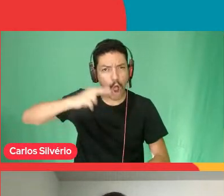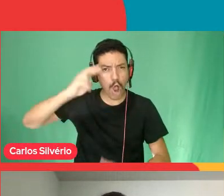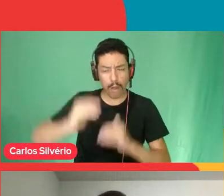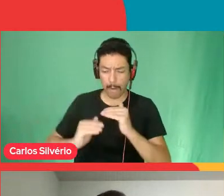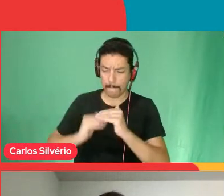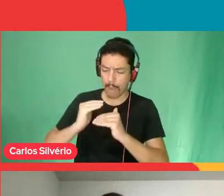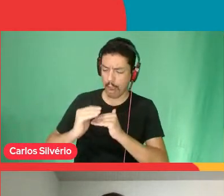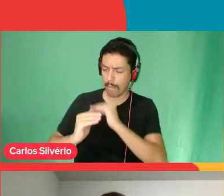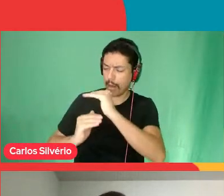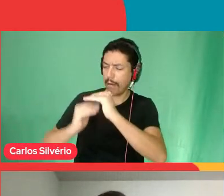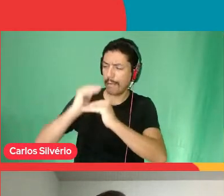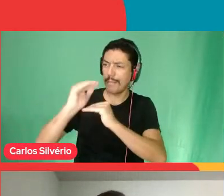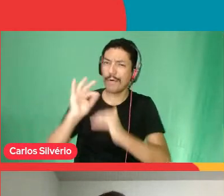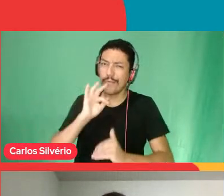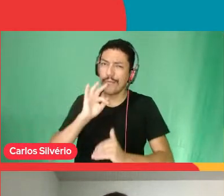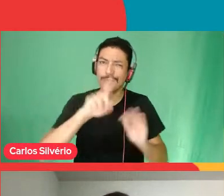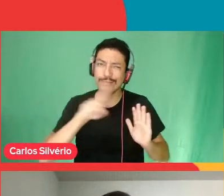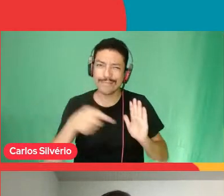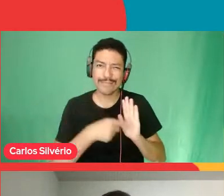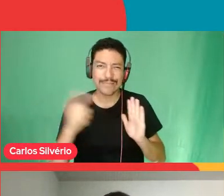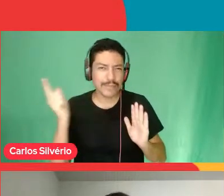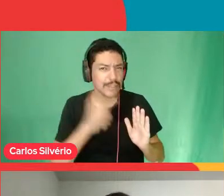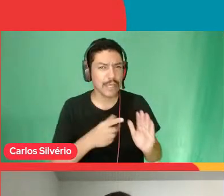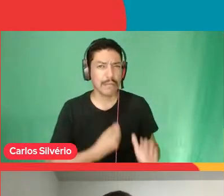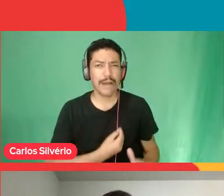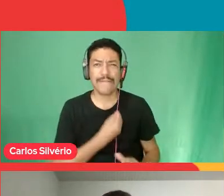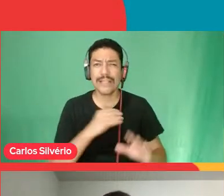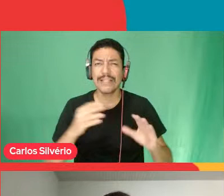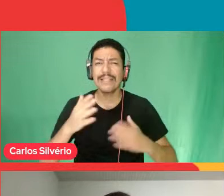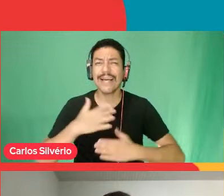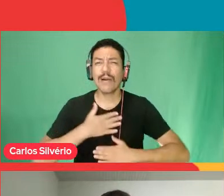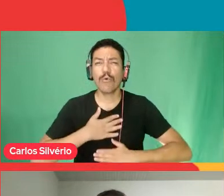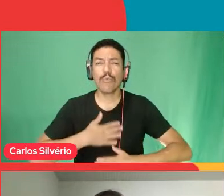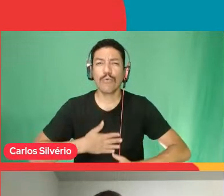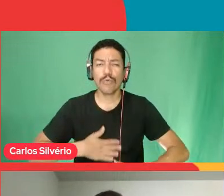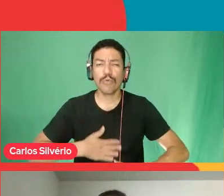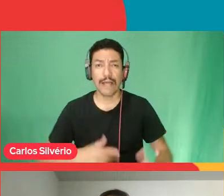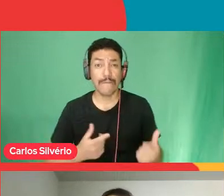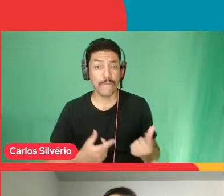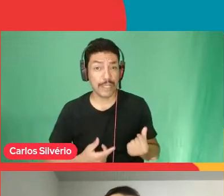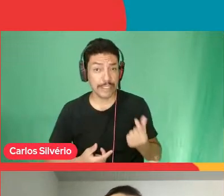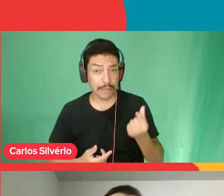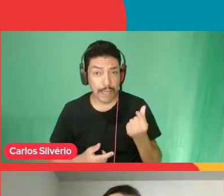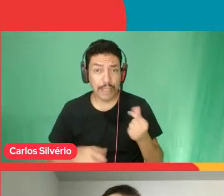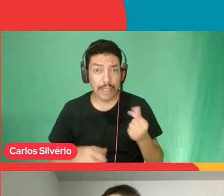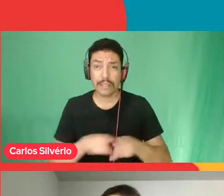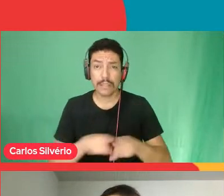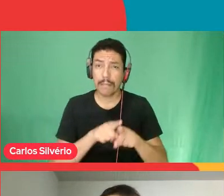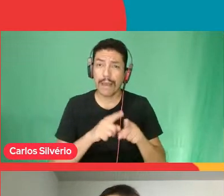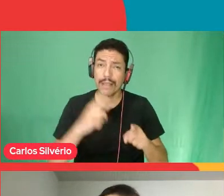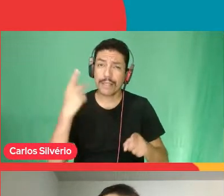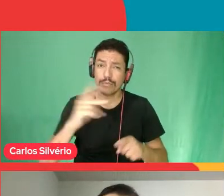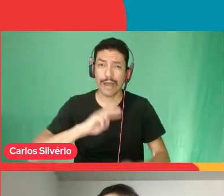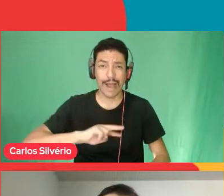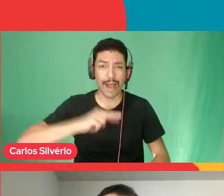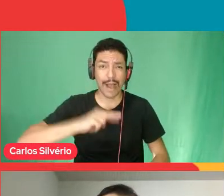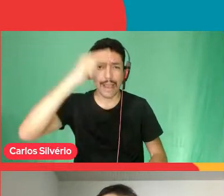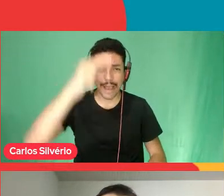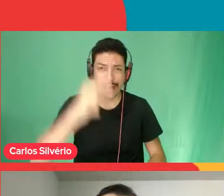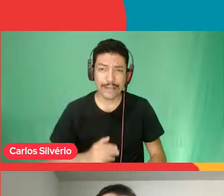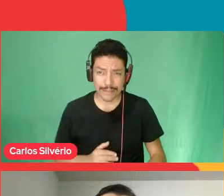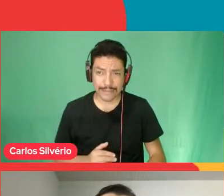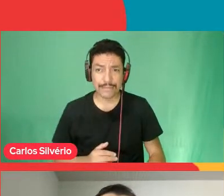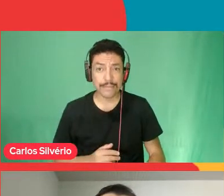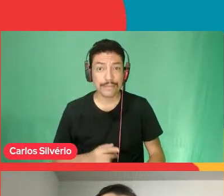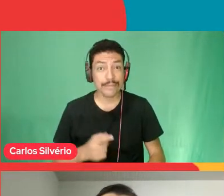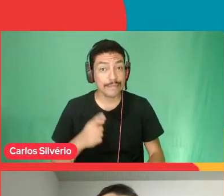ainda mais os objetivos para ter uma vida tranquila do ponto de vista financeiro, mas também do ponto de vista de carreira, né? Porque como é